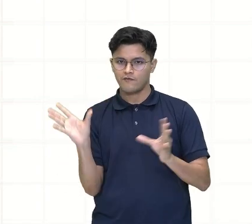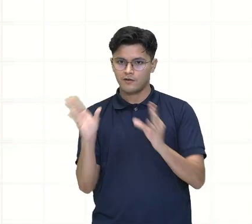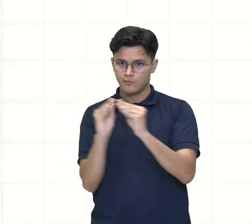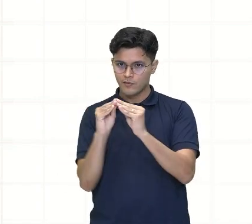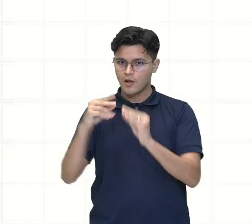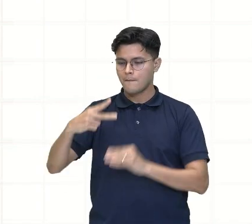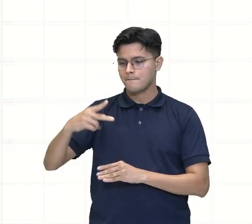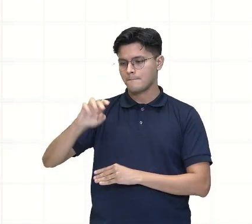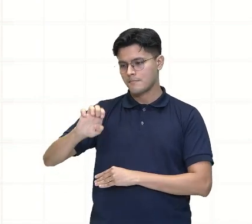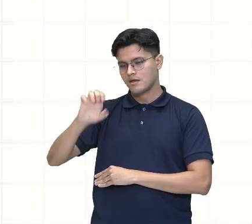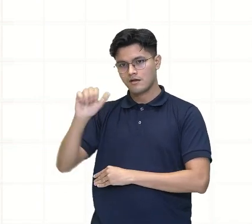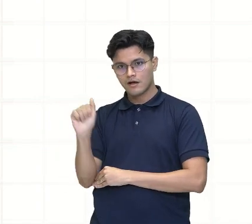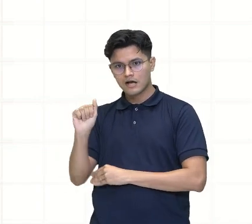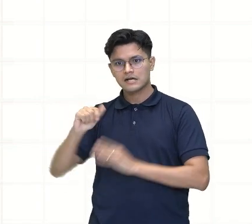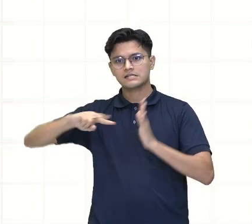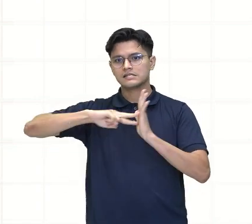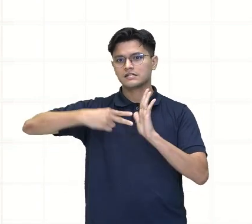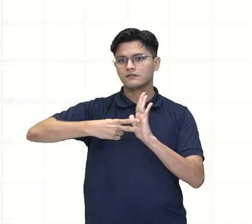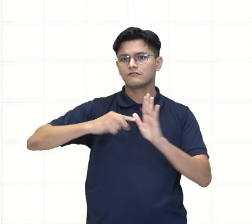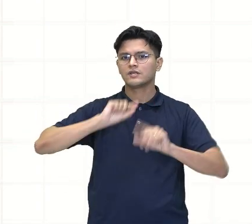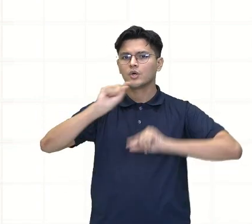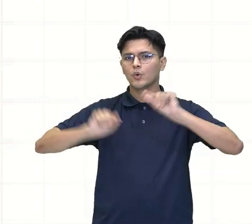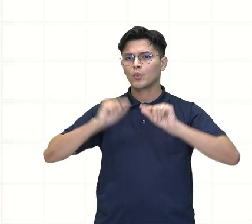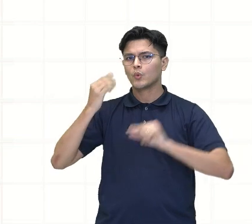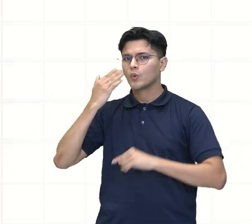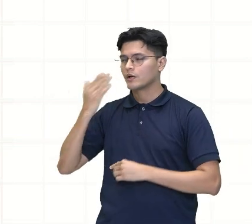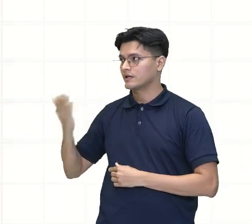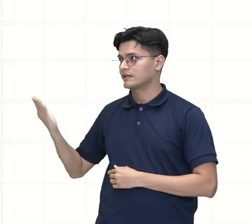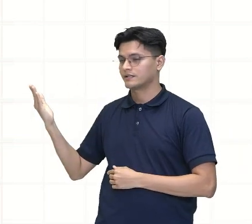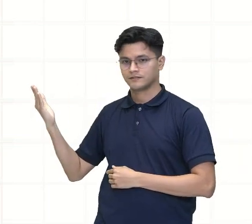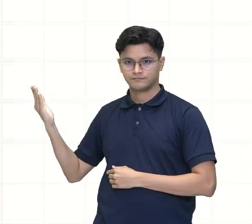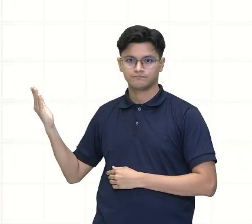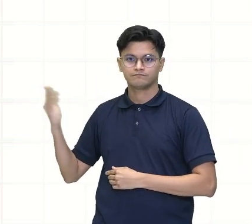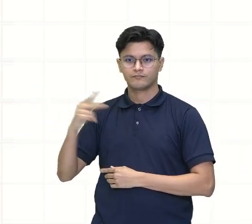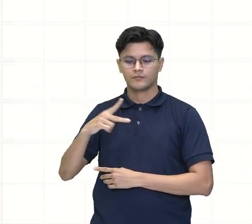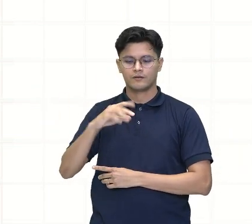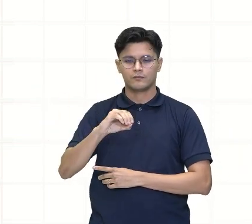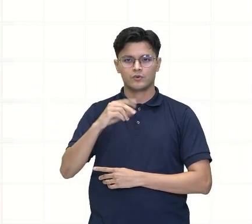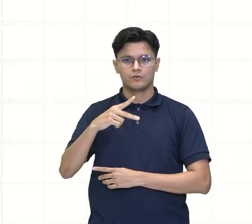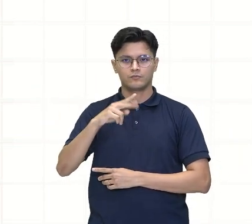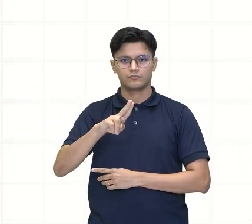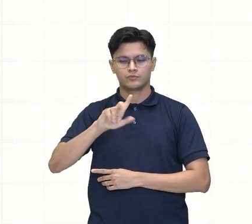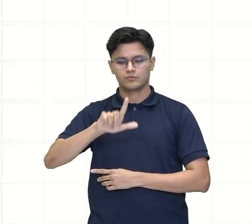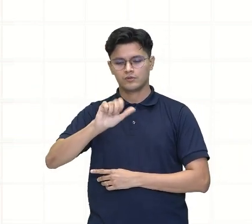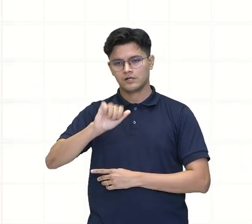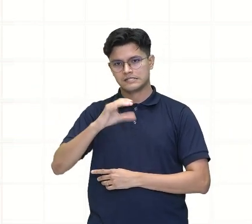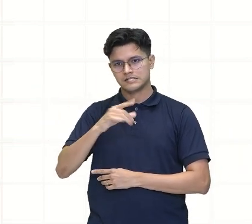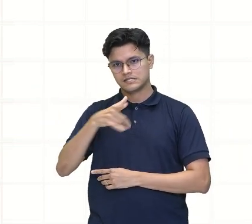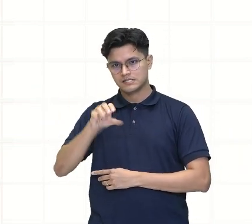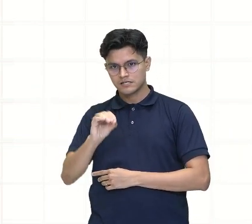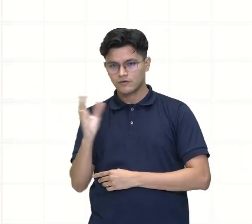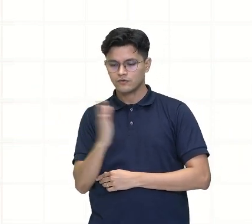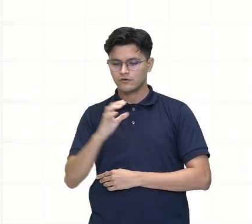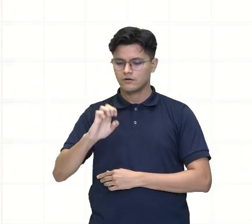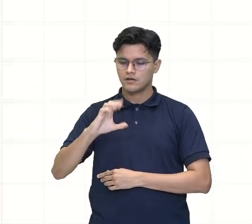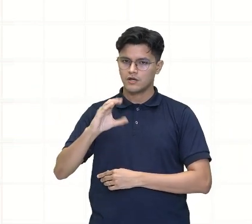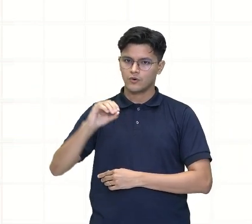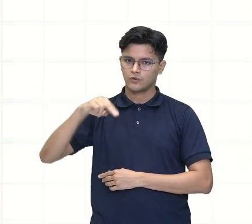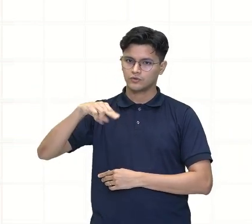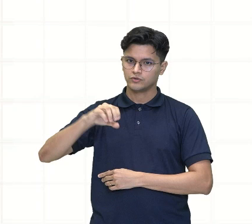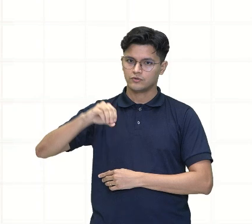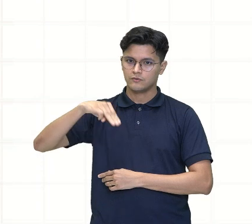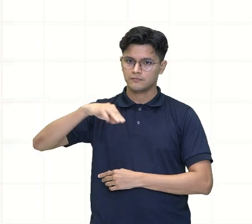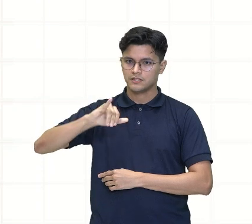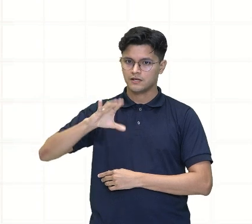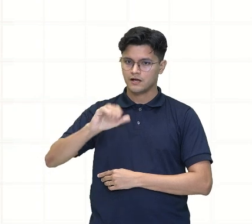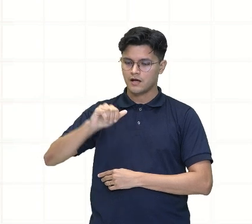economicamente ativa, que vai ser um conceito dentro da geografia elaborado aí para descrever a parcela da população que está envolvida